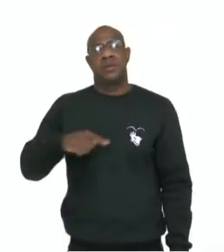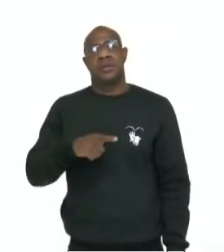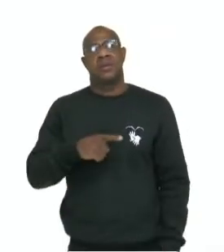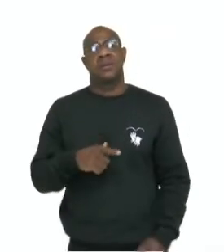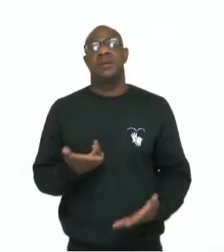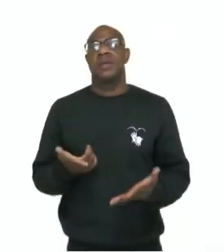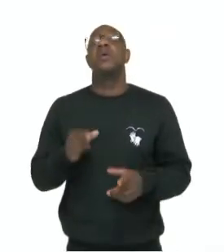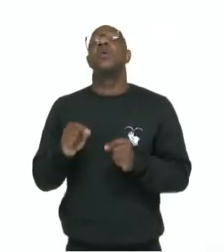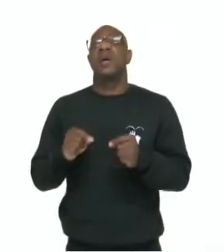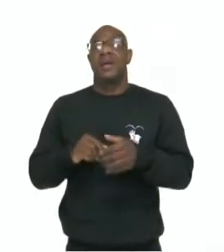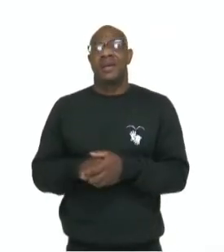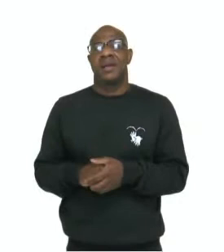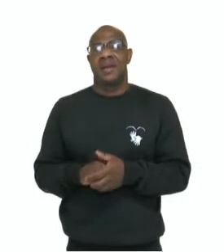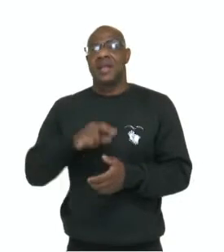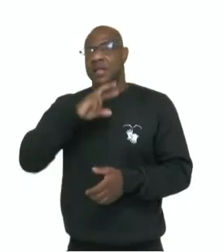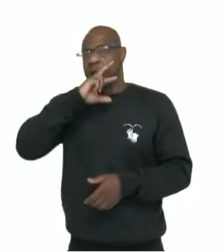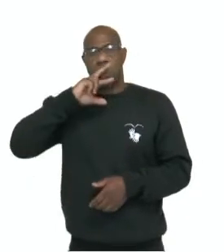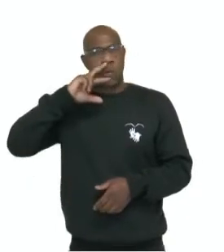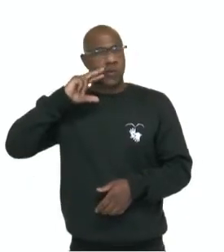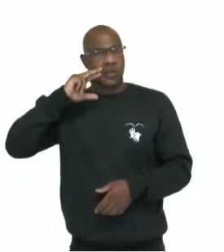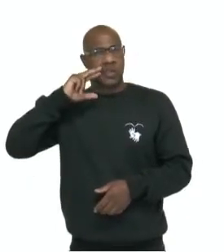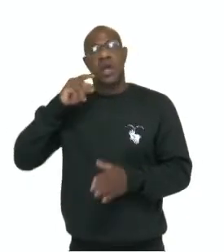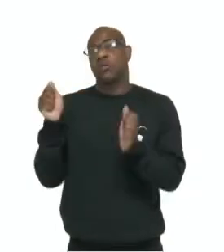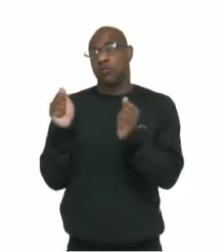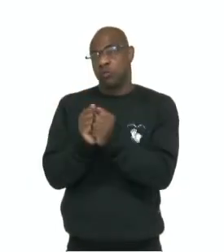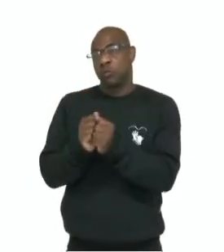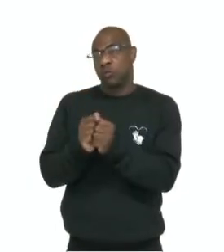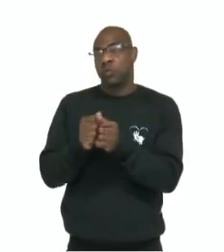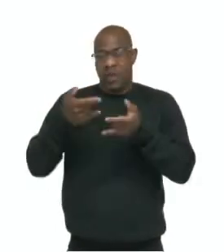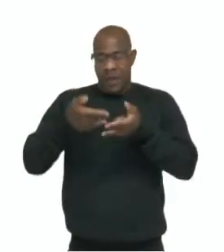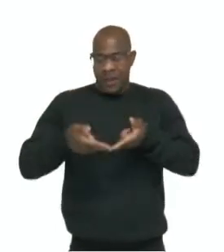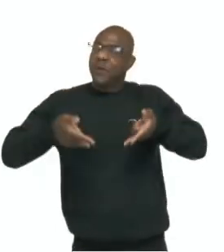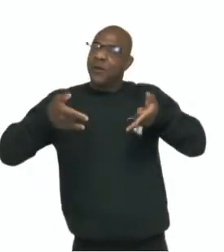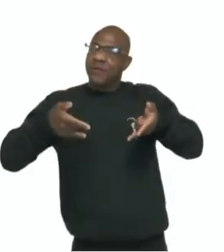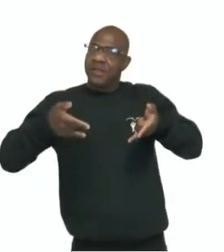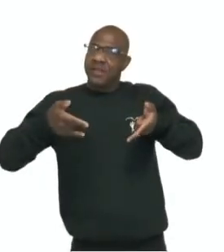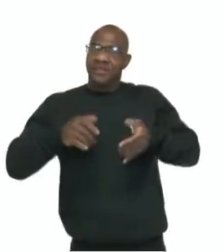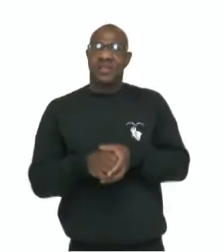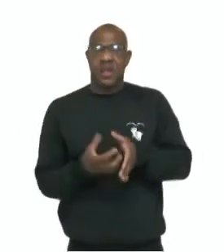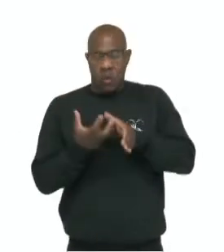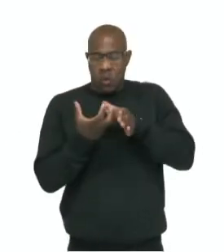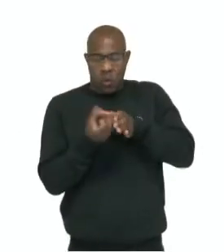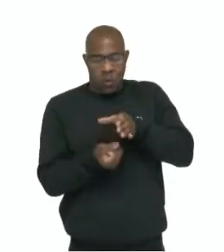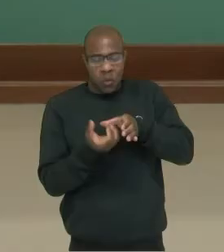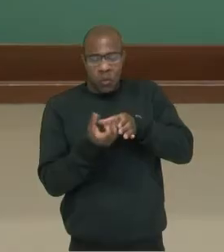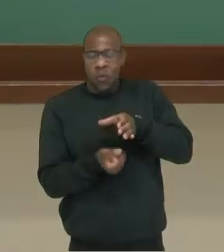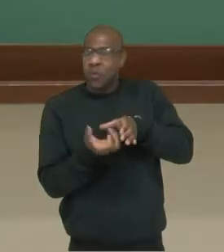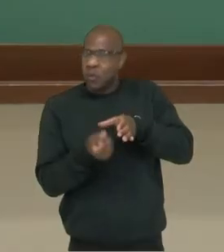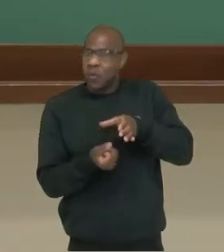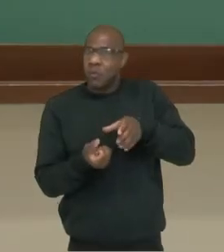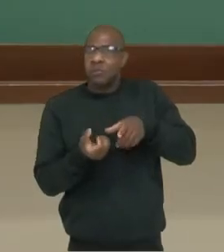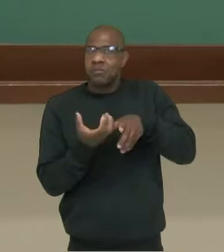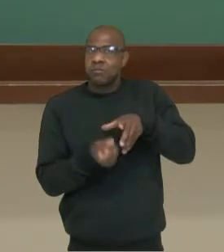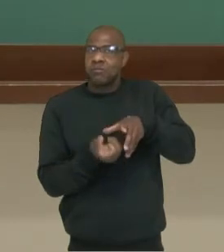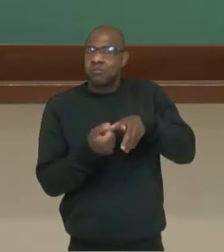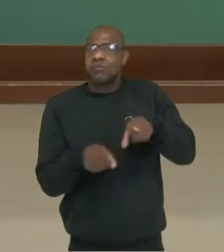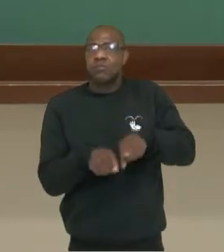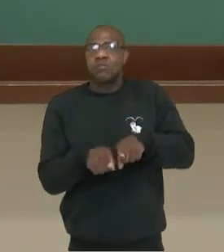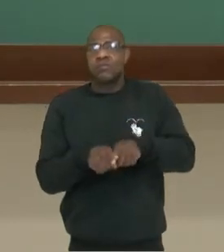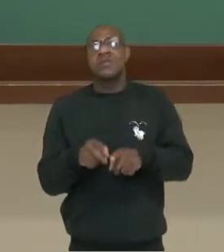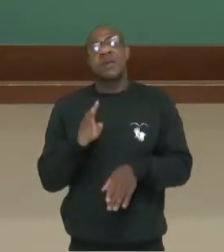calcinhas absorventes, que são feitos de um tecido que é respirável, ele é um tecido impermeável, absorvente,